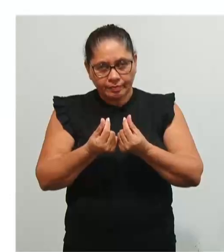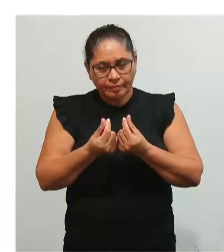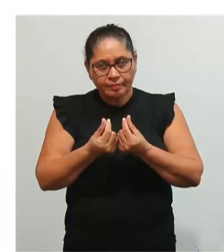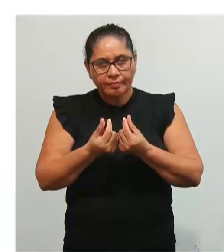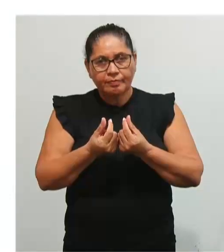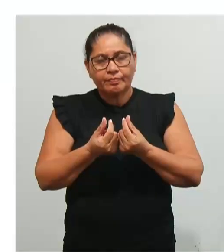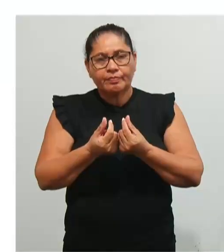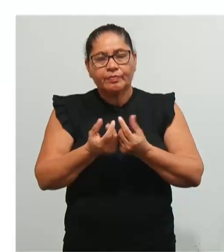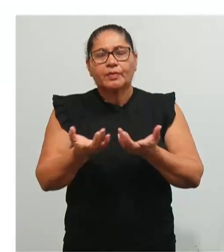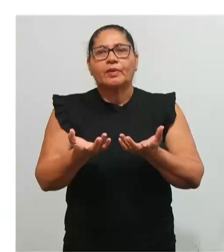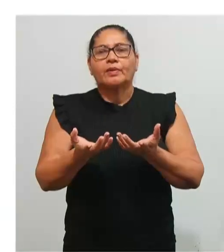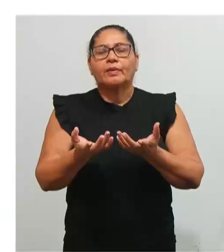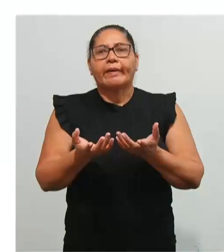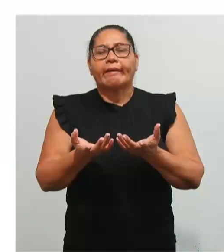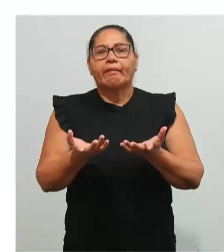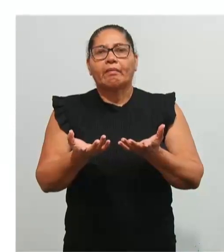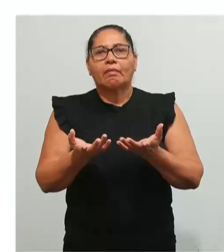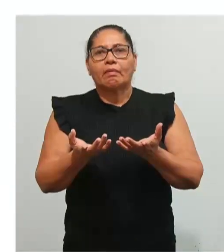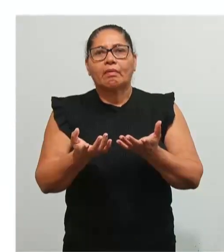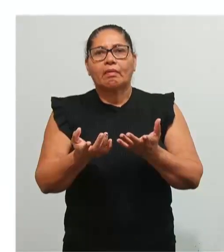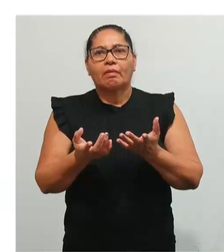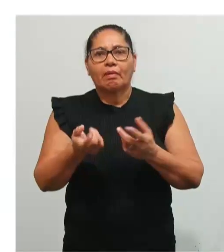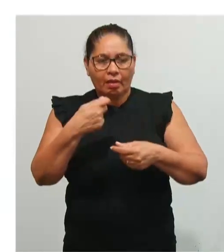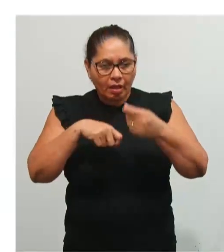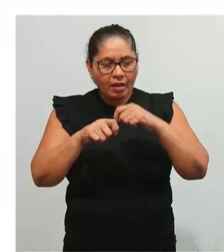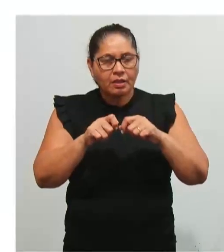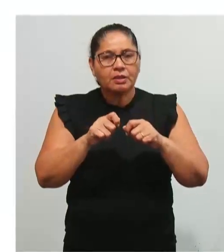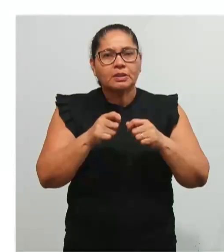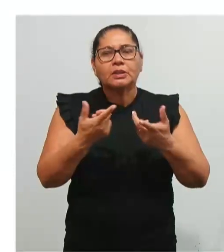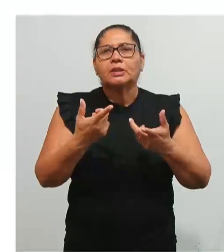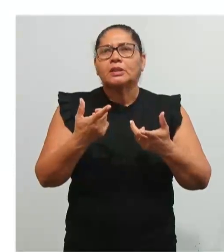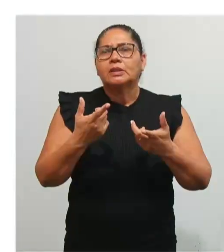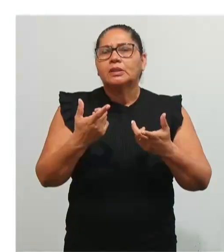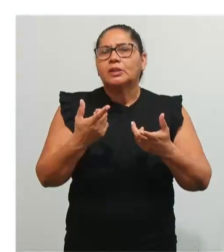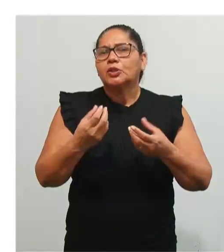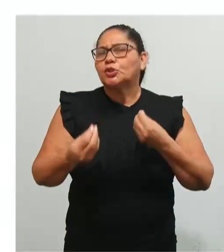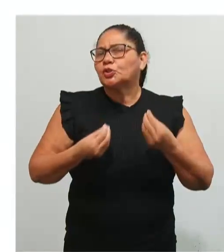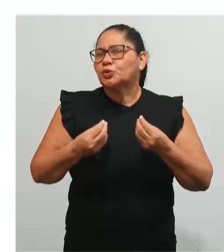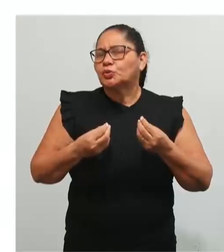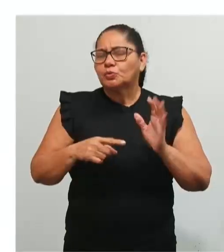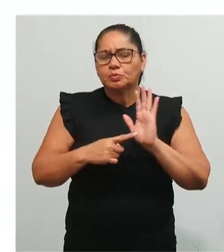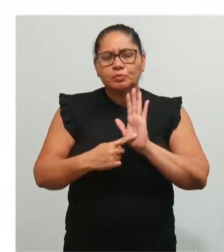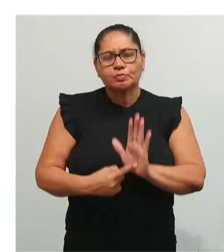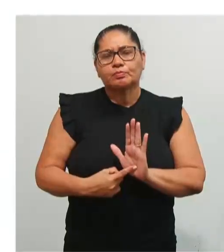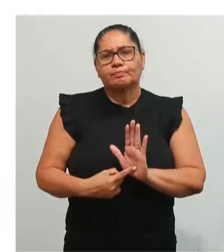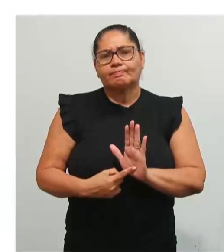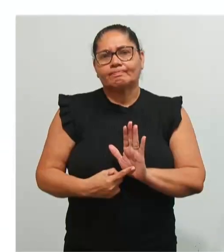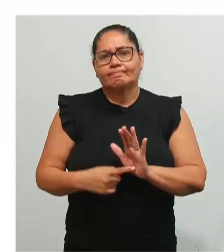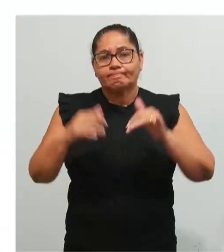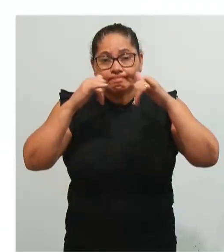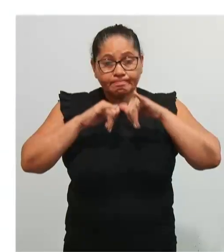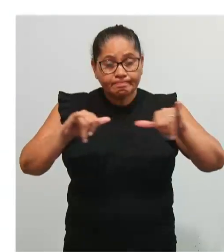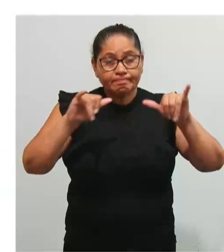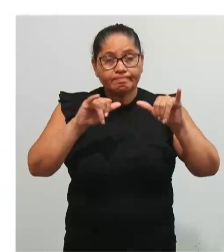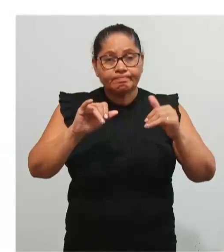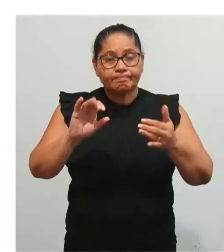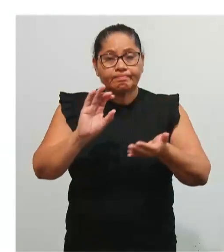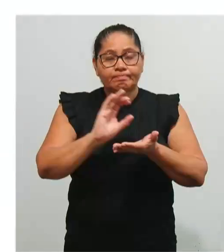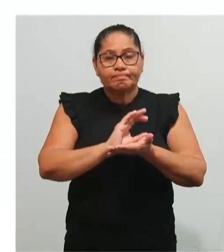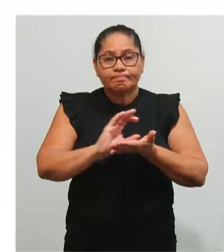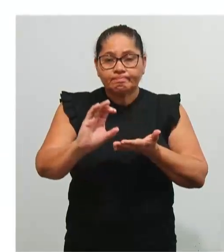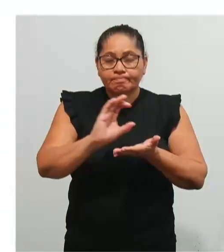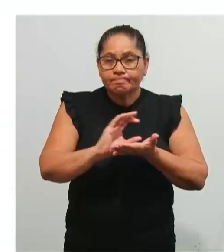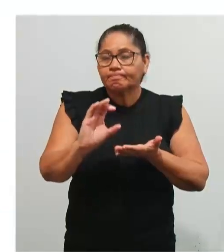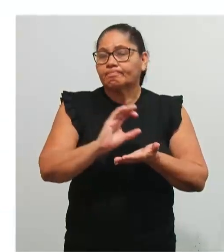de sistemas integrados de administração financeira e controle, para disponibilizar informações a respeito de despesas e